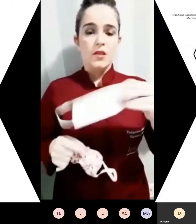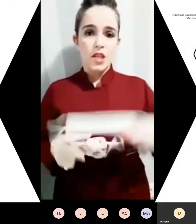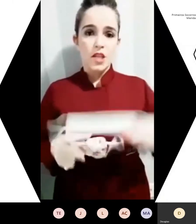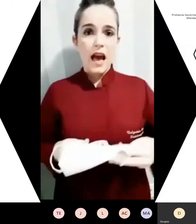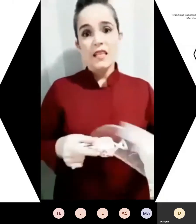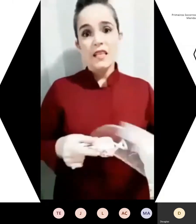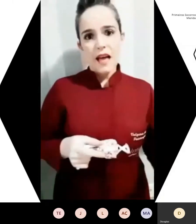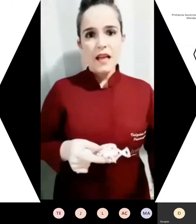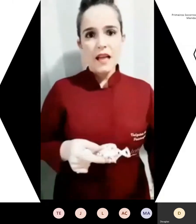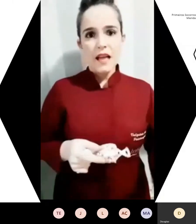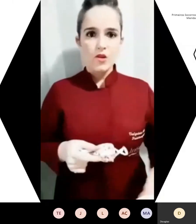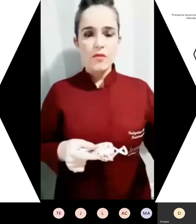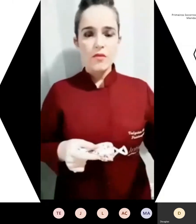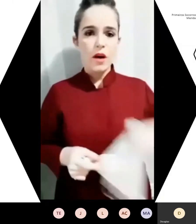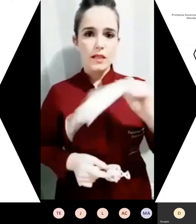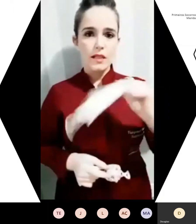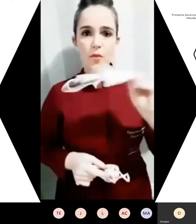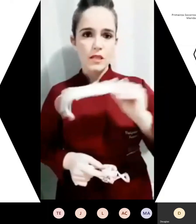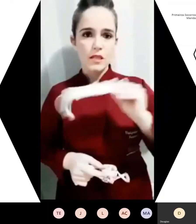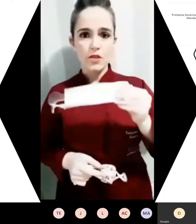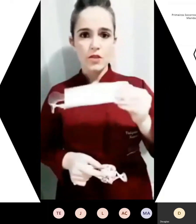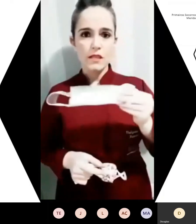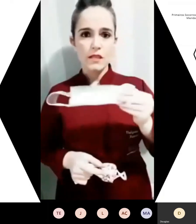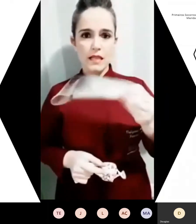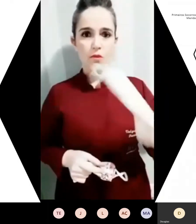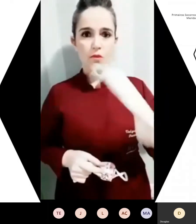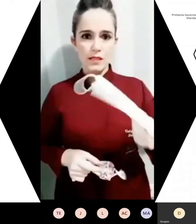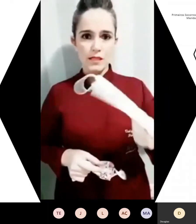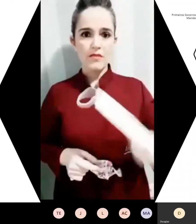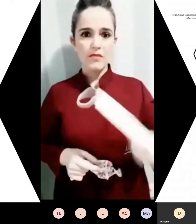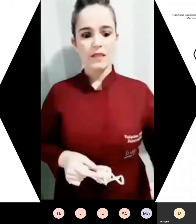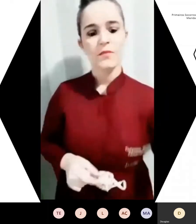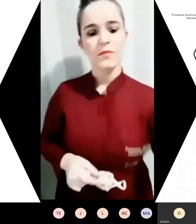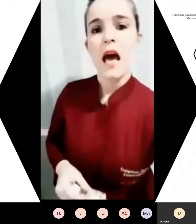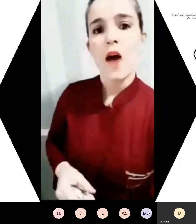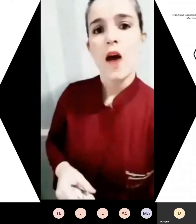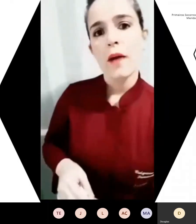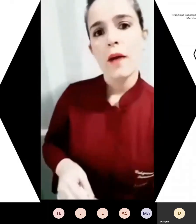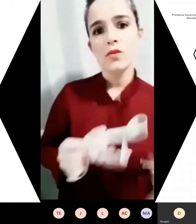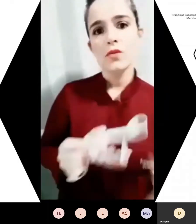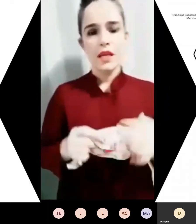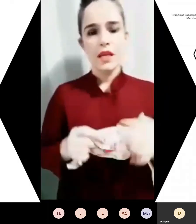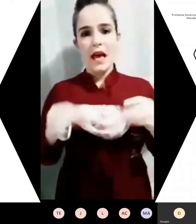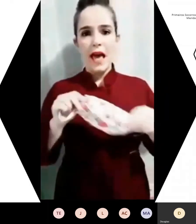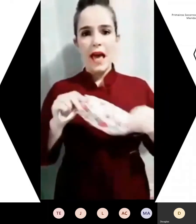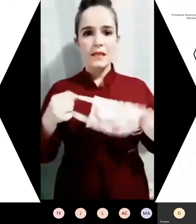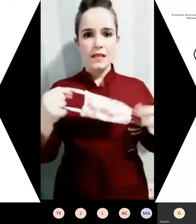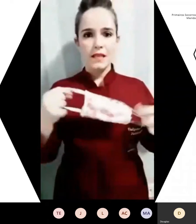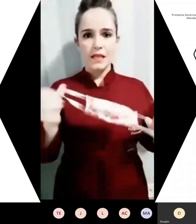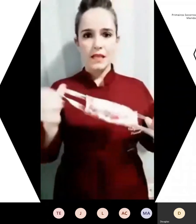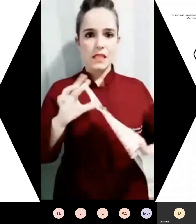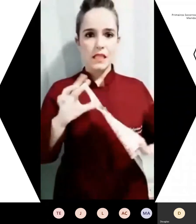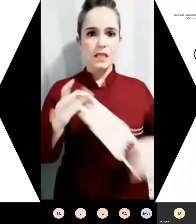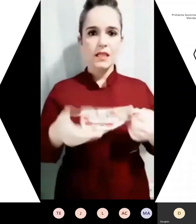precisa chegar e descartar e jogar fora. Ela não pode ser reutilizada, ela não pode ser lavada. Ao passo que